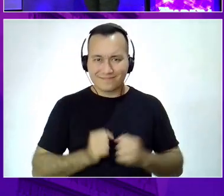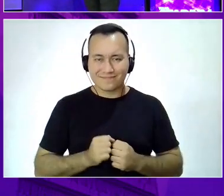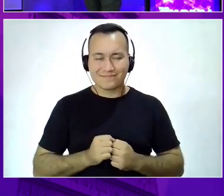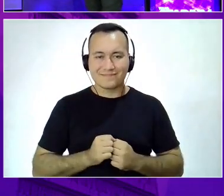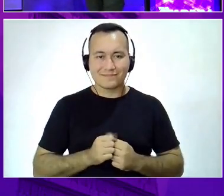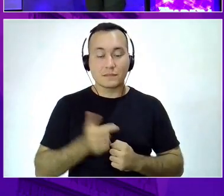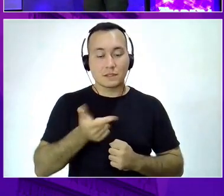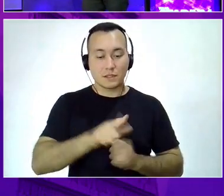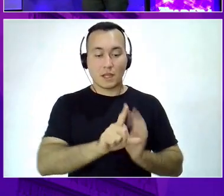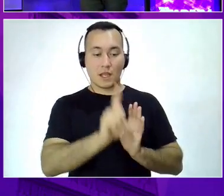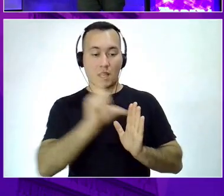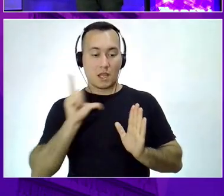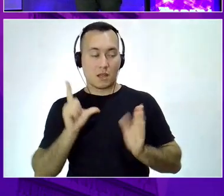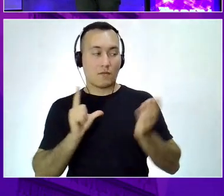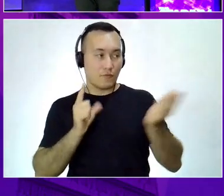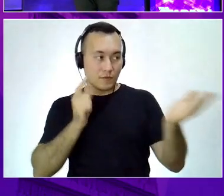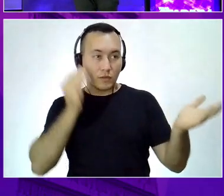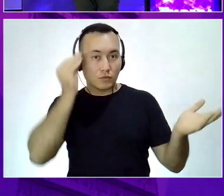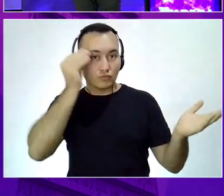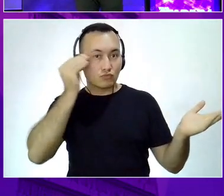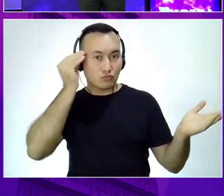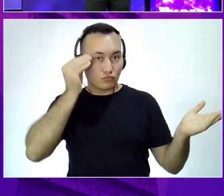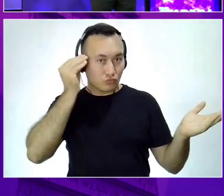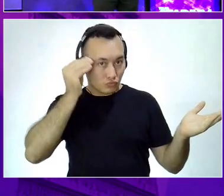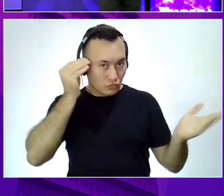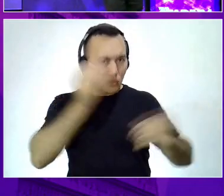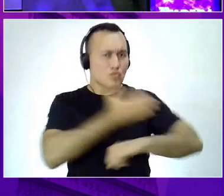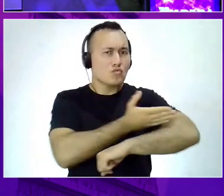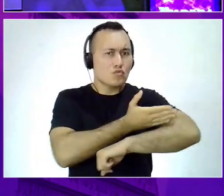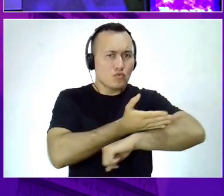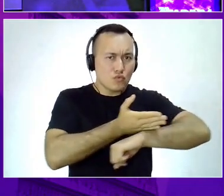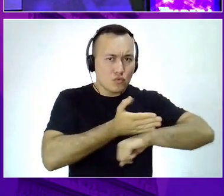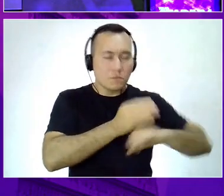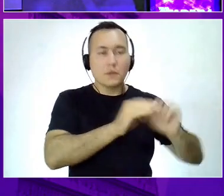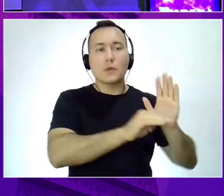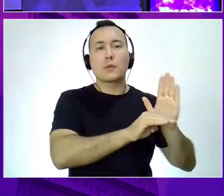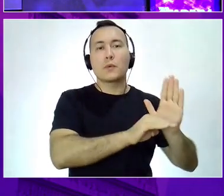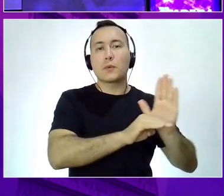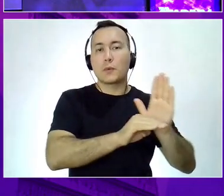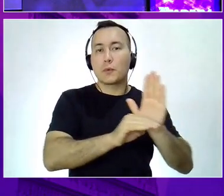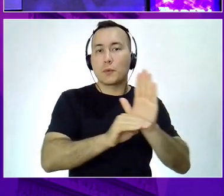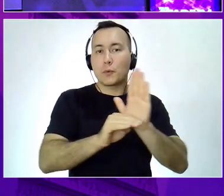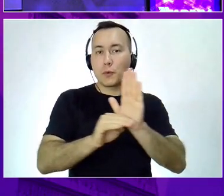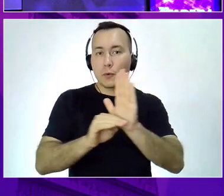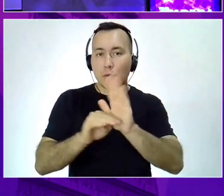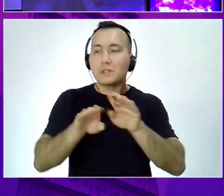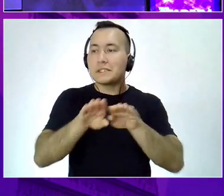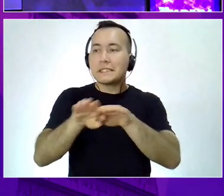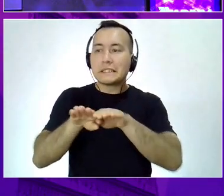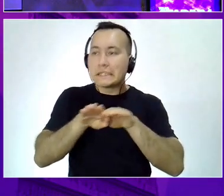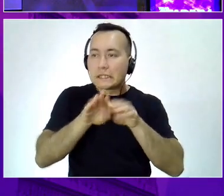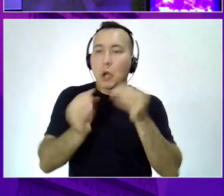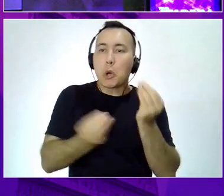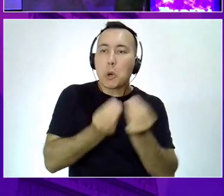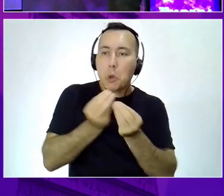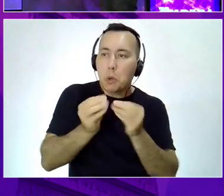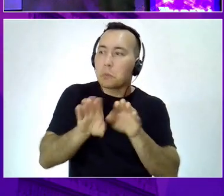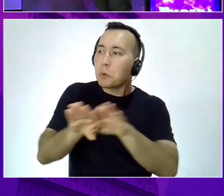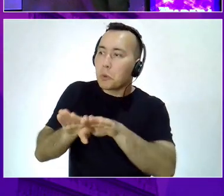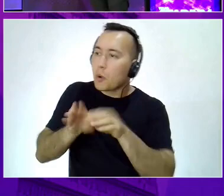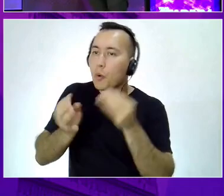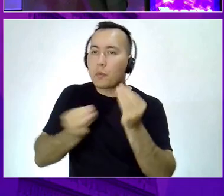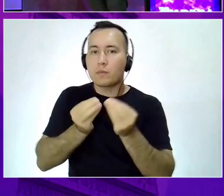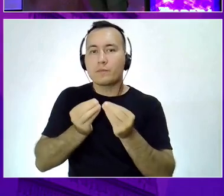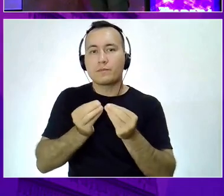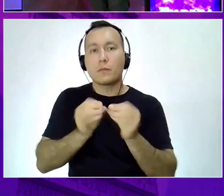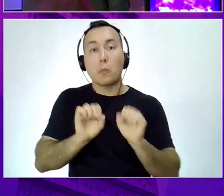para que eles possam trazer os melhores dados. Júlio, eu não tenho dinheiro para fazer isso. Meu chefe não libera budget. O que eu faço? Calma,